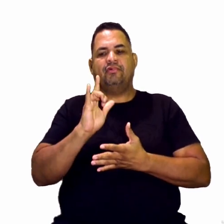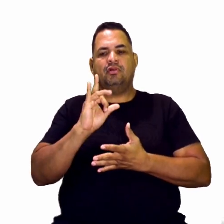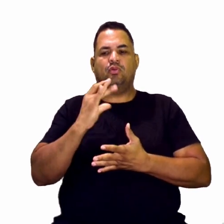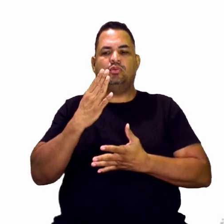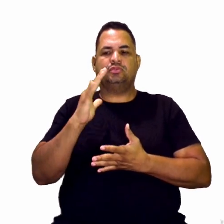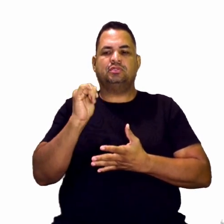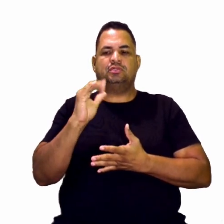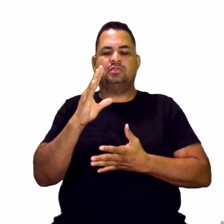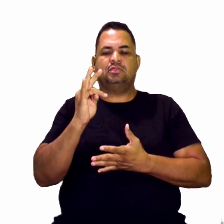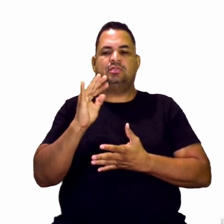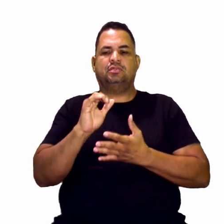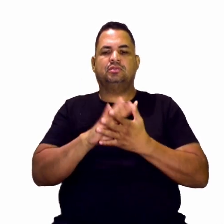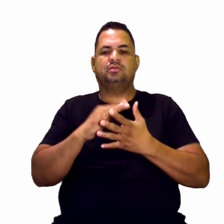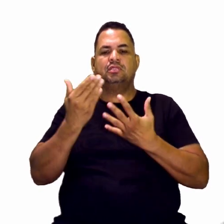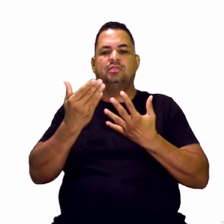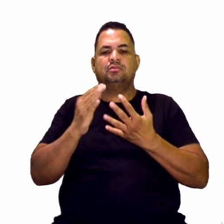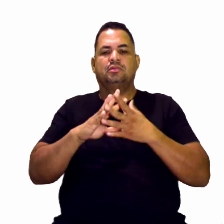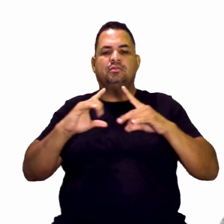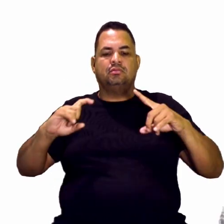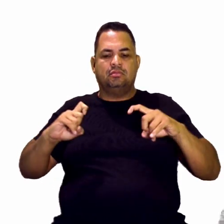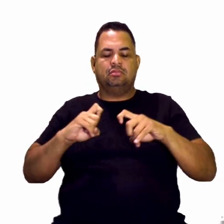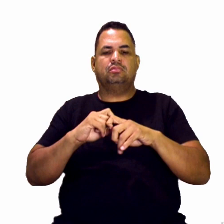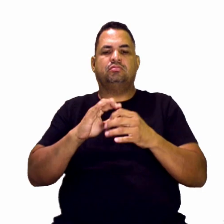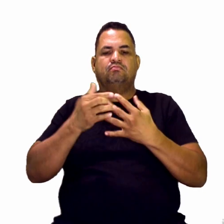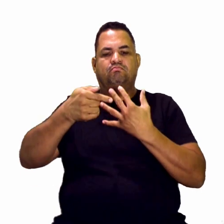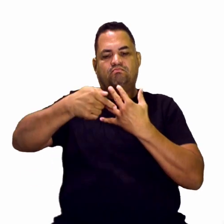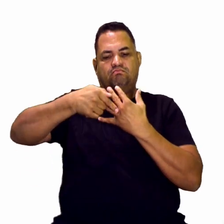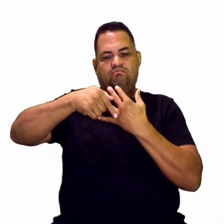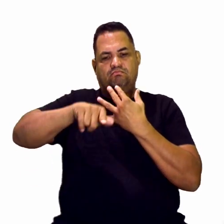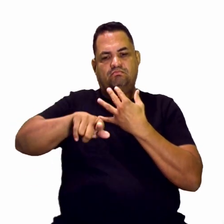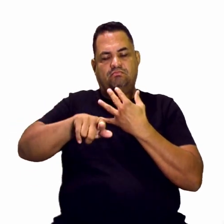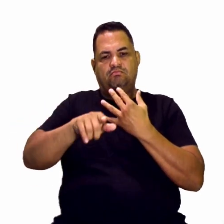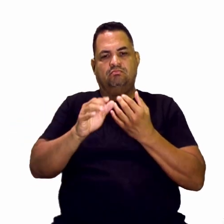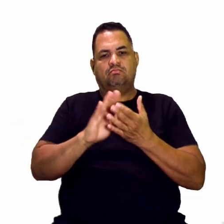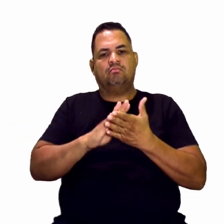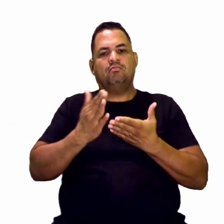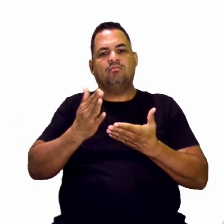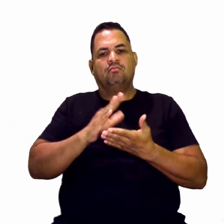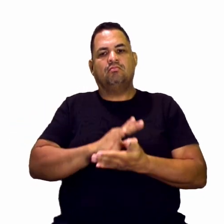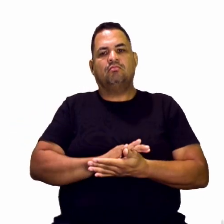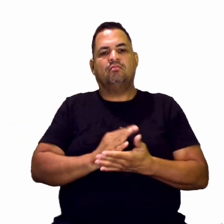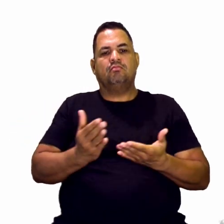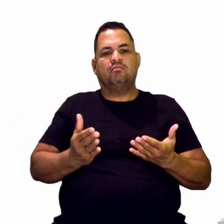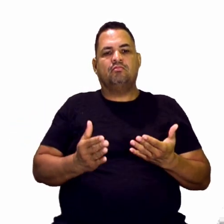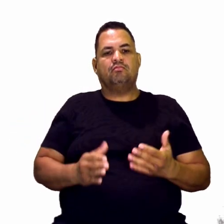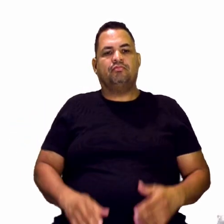essa bactéria, né? Ele passa ela para dentro dele e vai